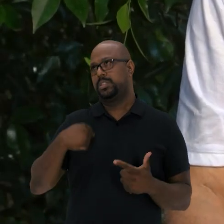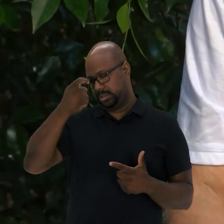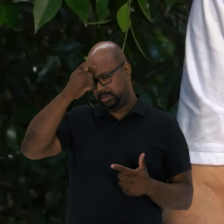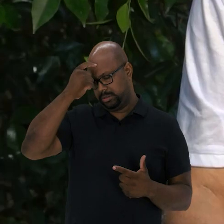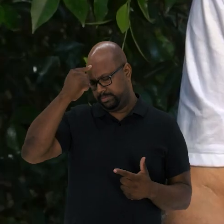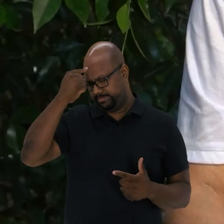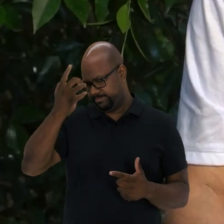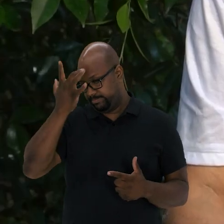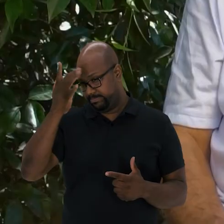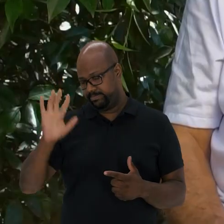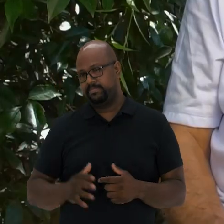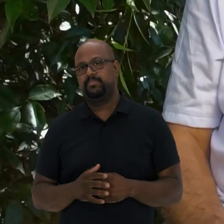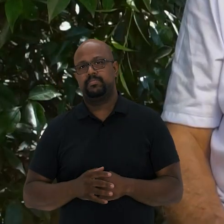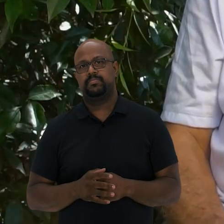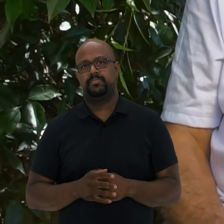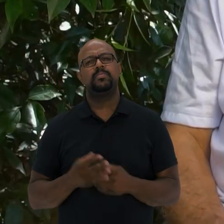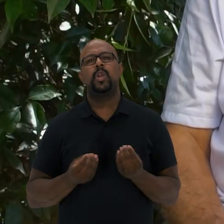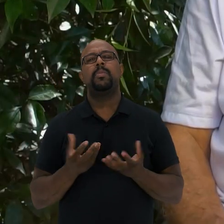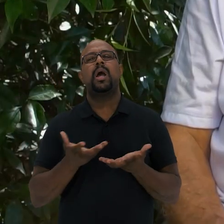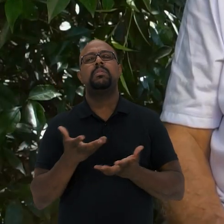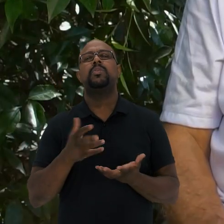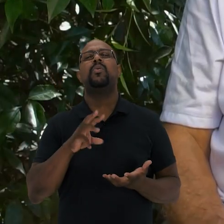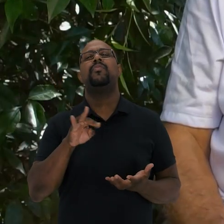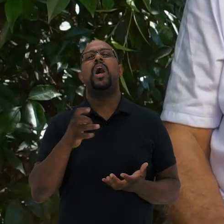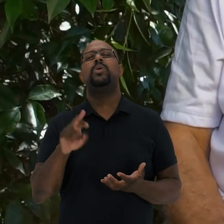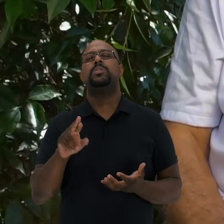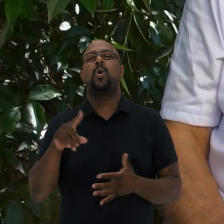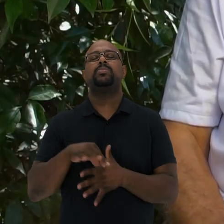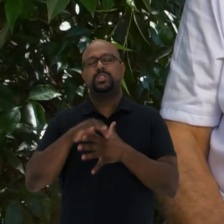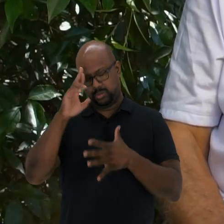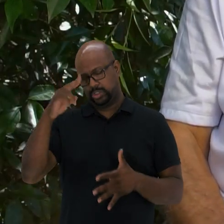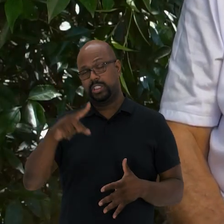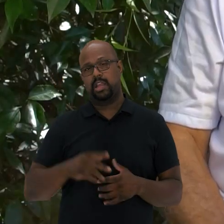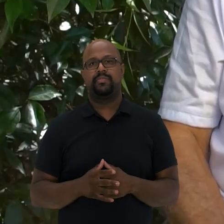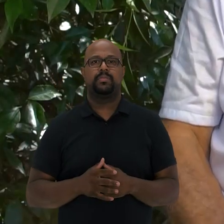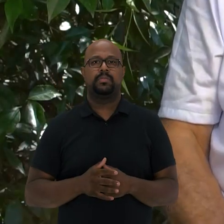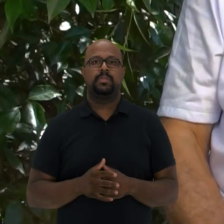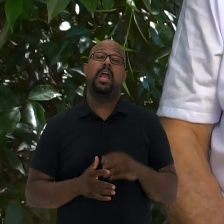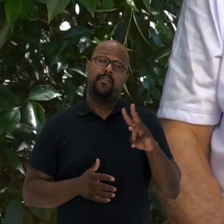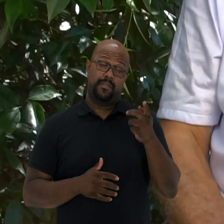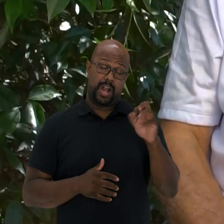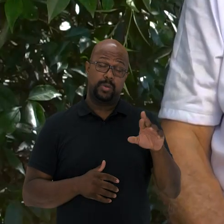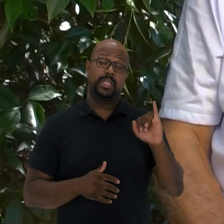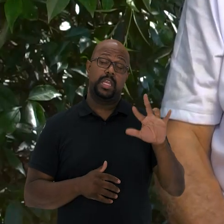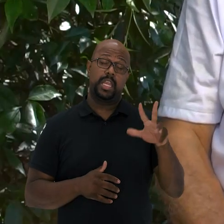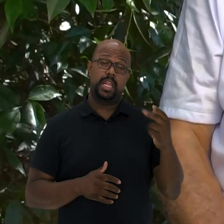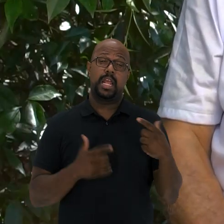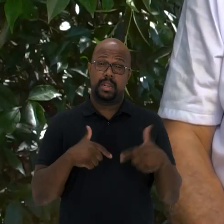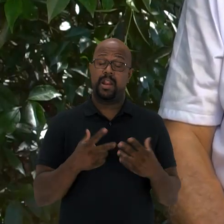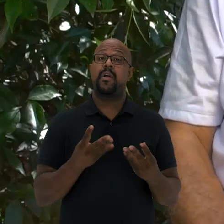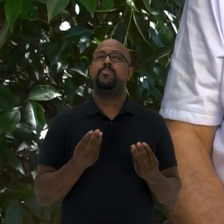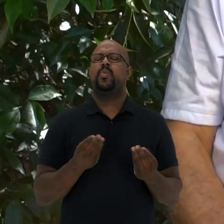que eu tenho, né? E como é que era o Walter ali? Ele era seu chefe? O Walter Ilha,